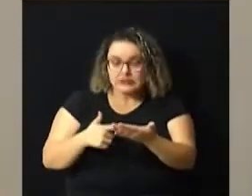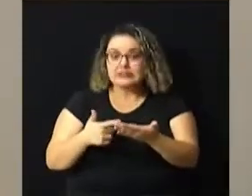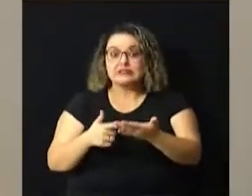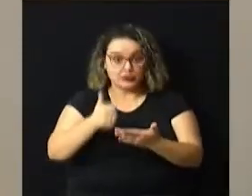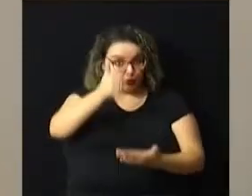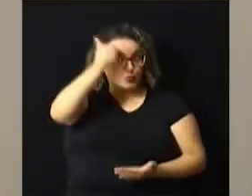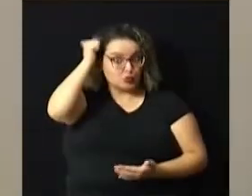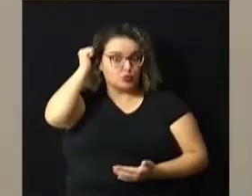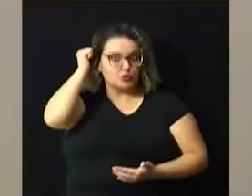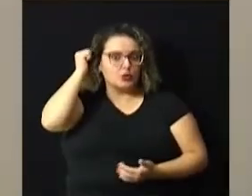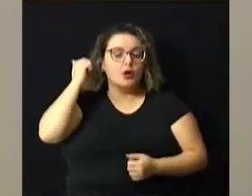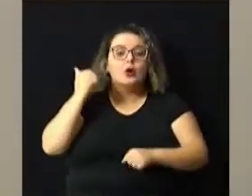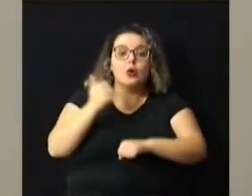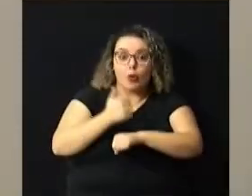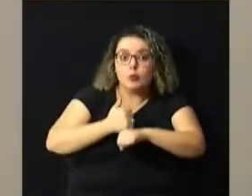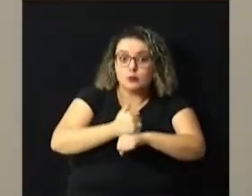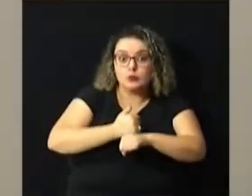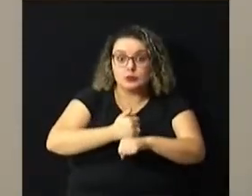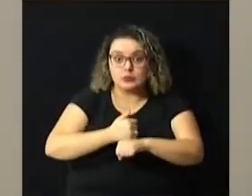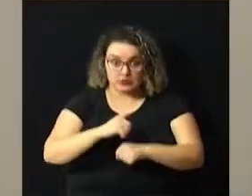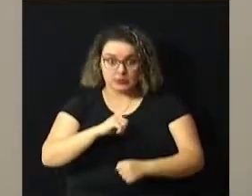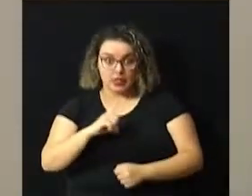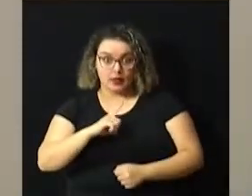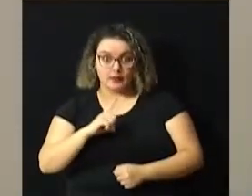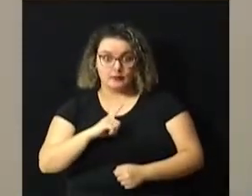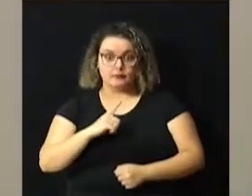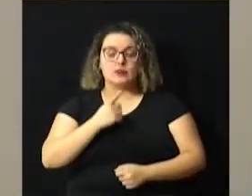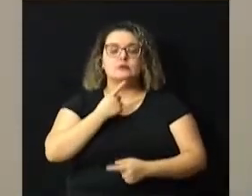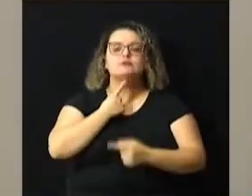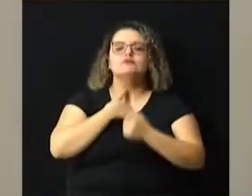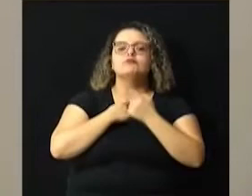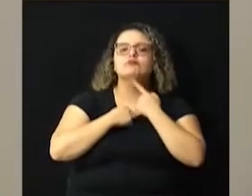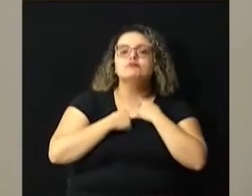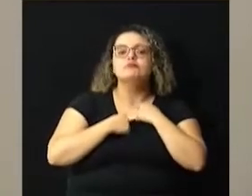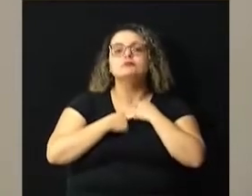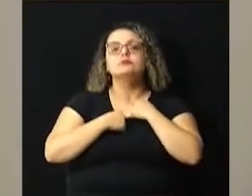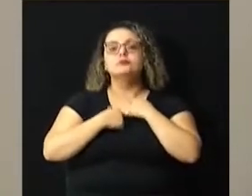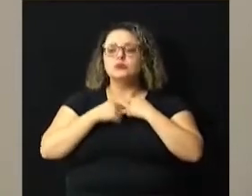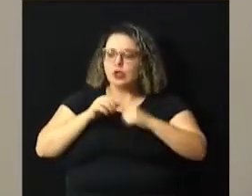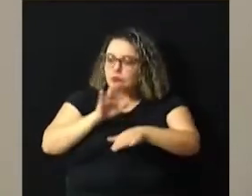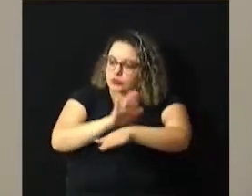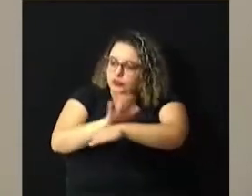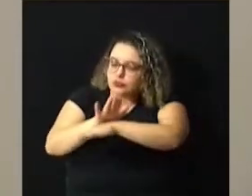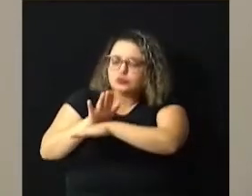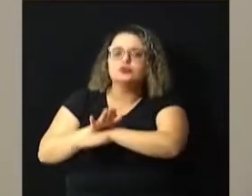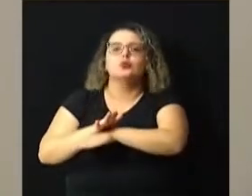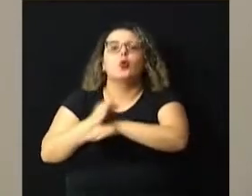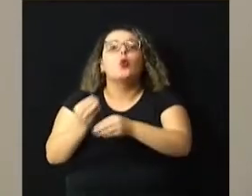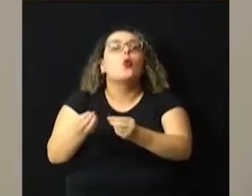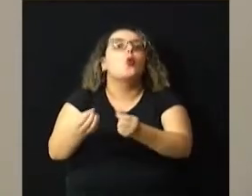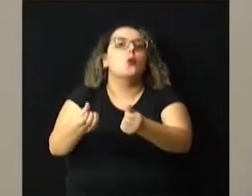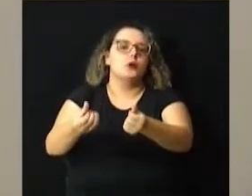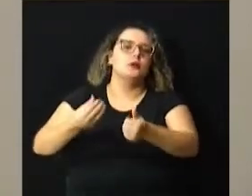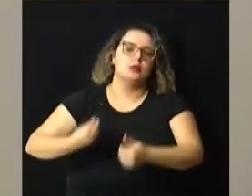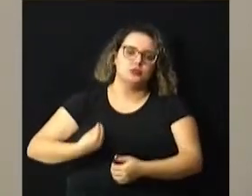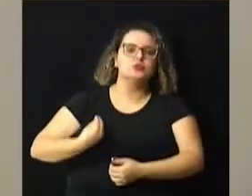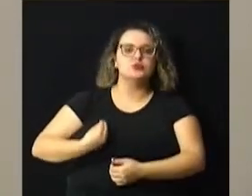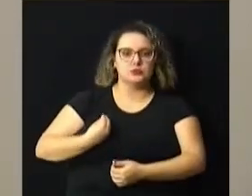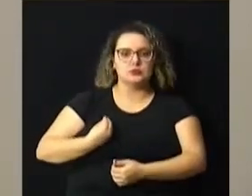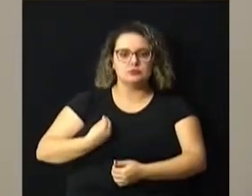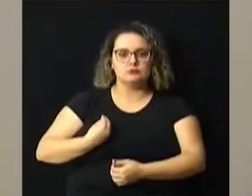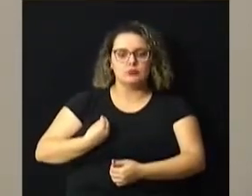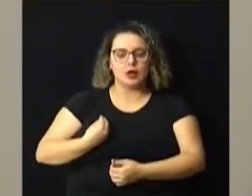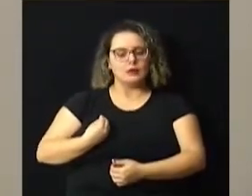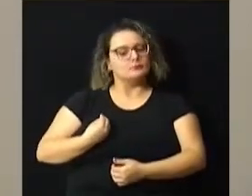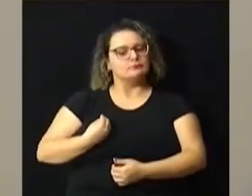as profissões que existem, né? E eu sempre tive vontade de ajudar o próximo, trazer um pouco de qualidade de vida. E aí foi que